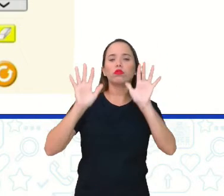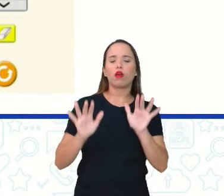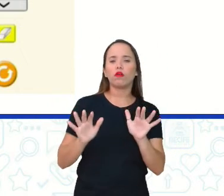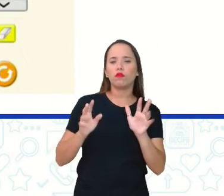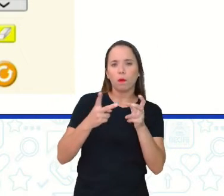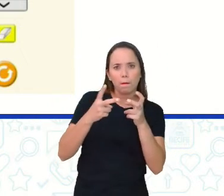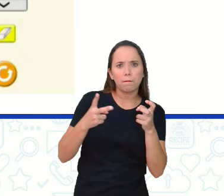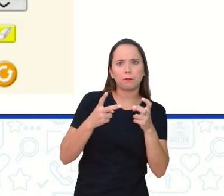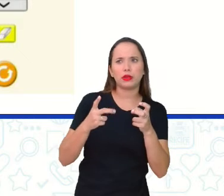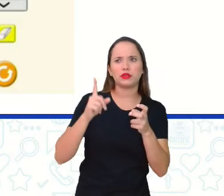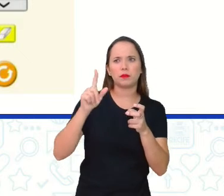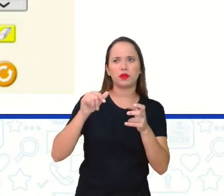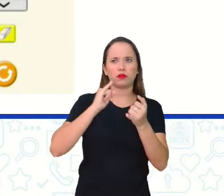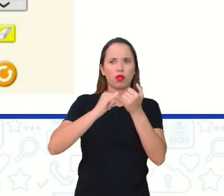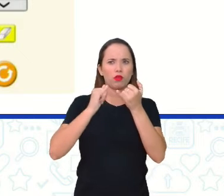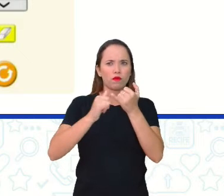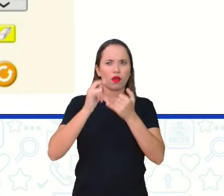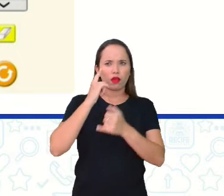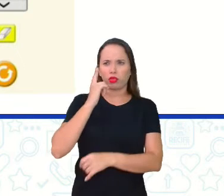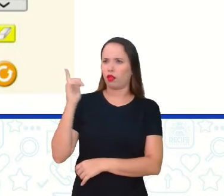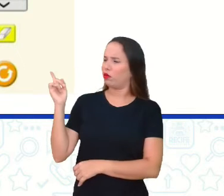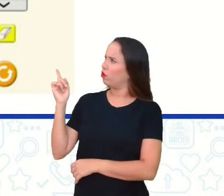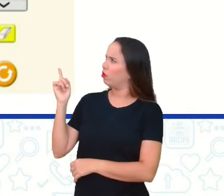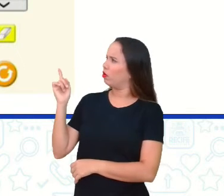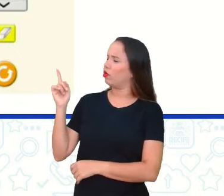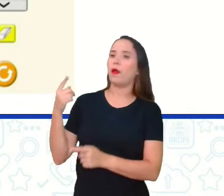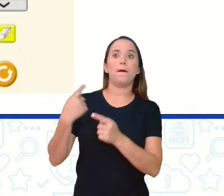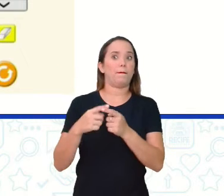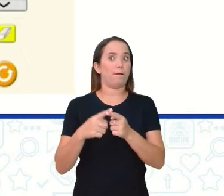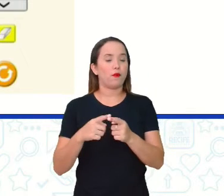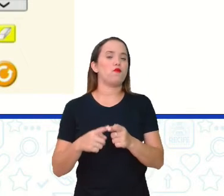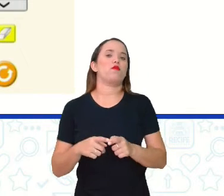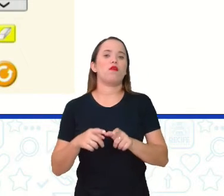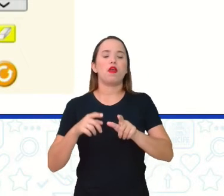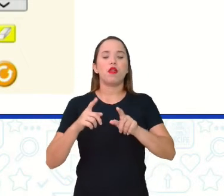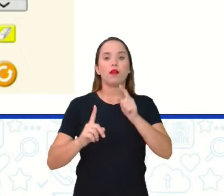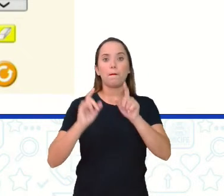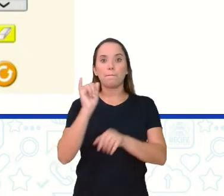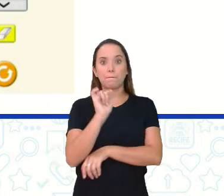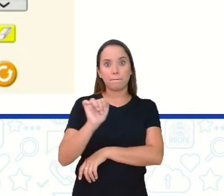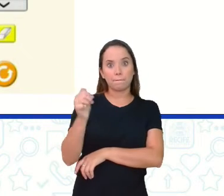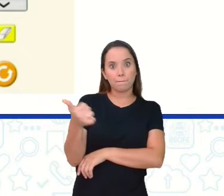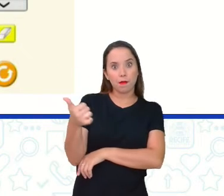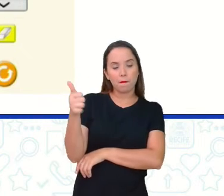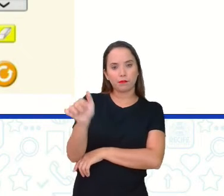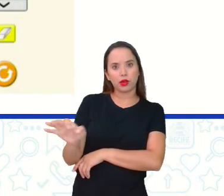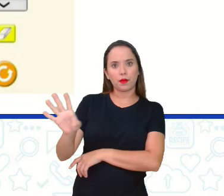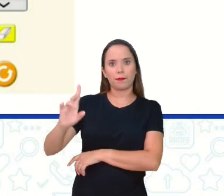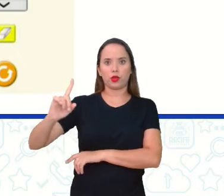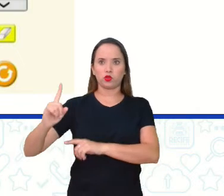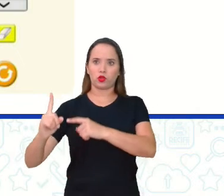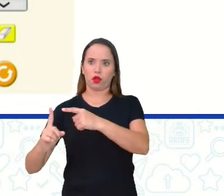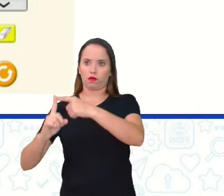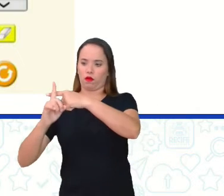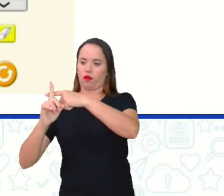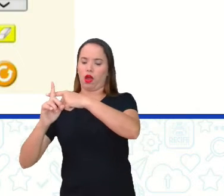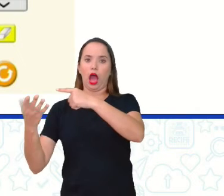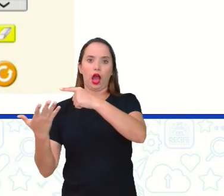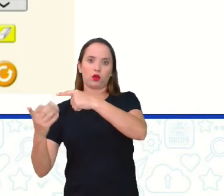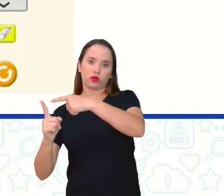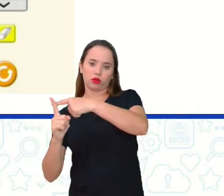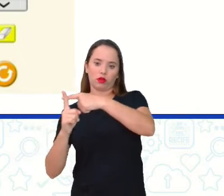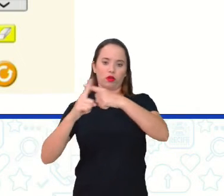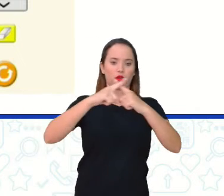observa que ele apareceu diferente, né? Naquela primeira imagem ali, ó, a gente rotacionou, está um pouco diferente. A borboleta também, né?